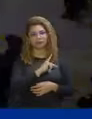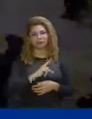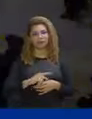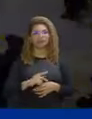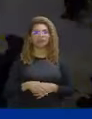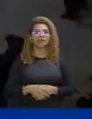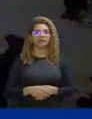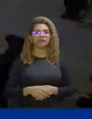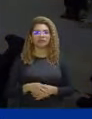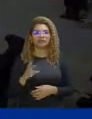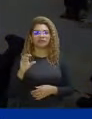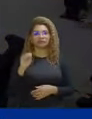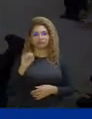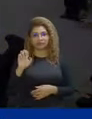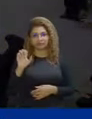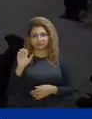presidente.